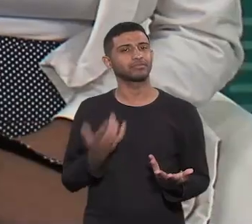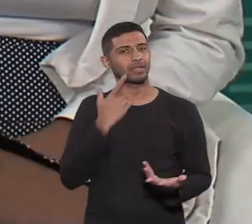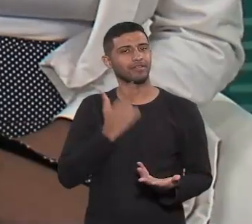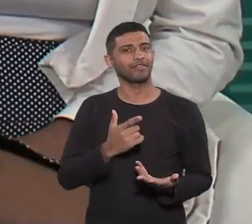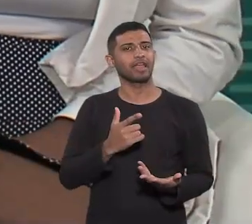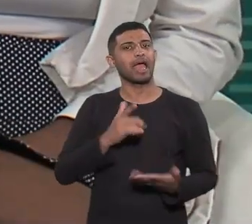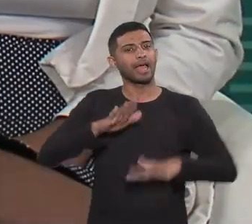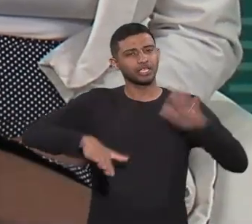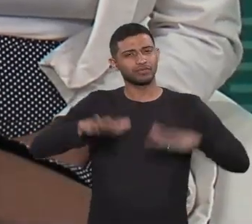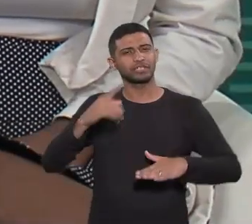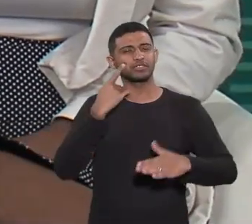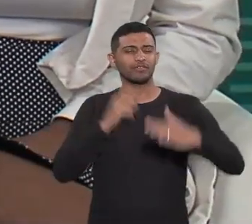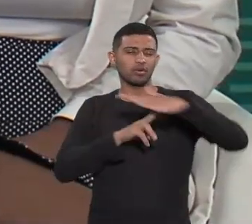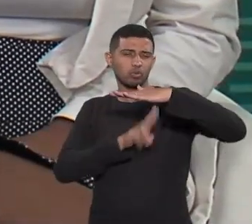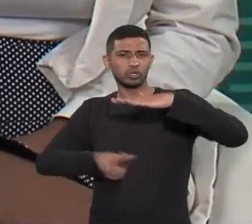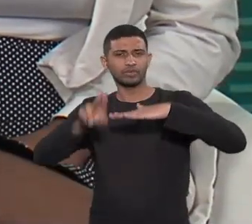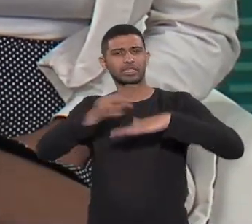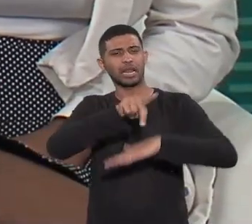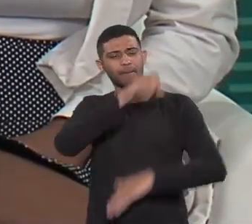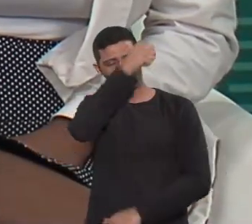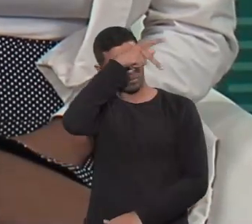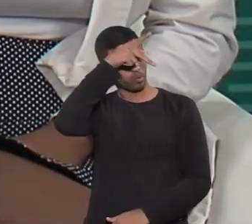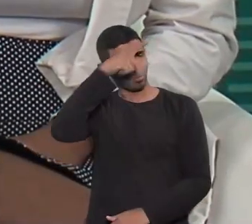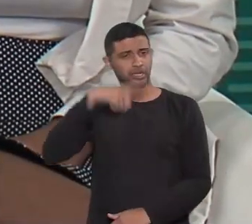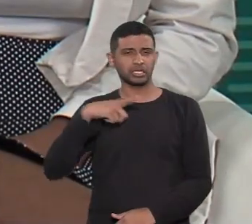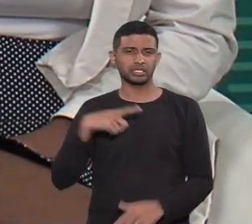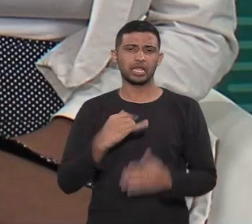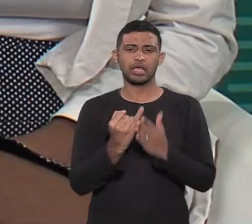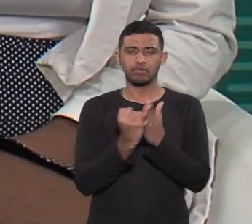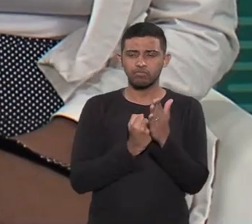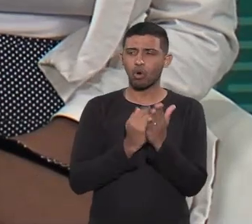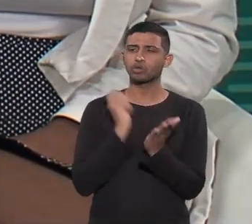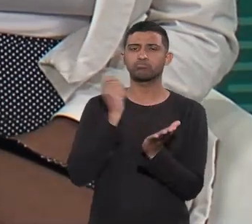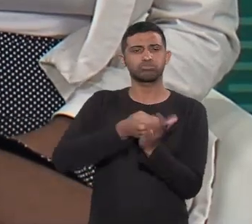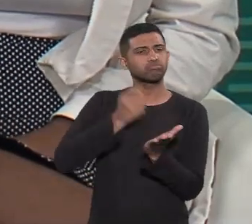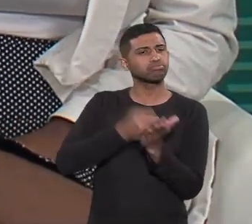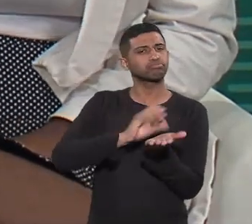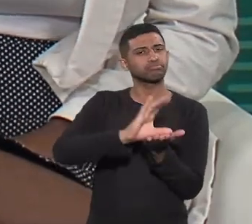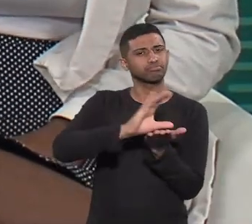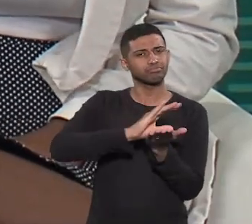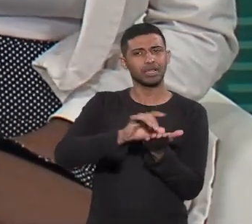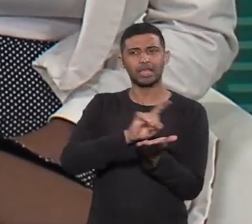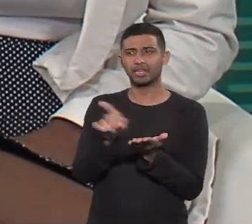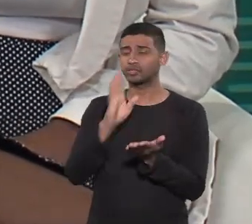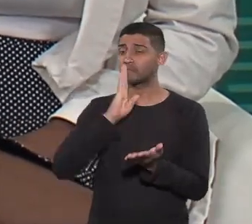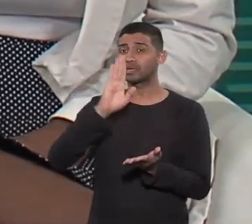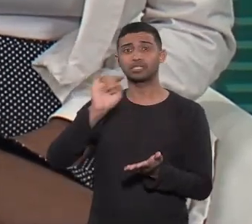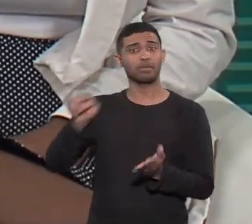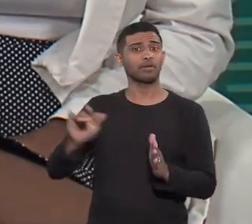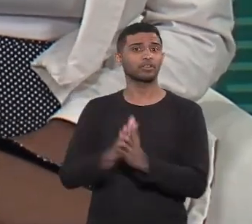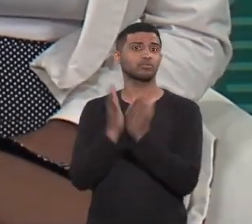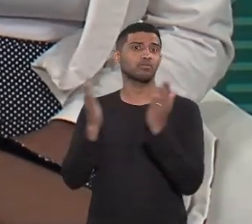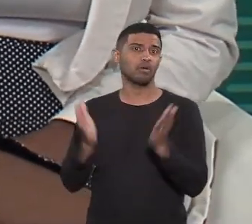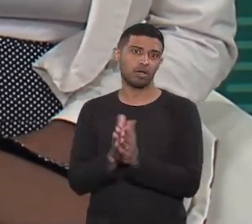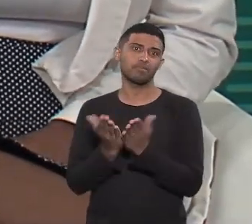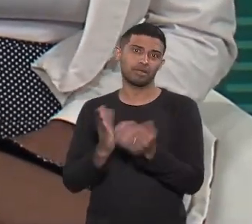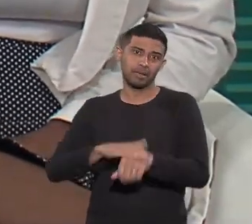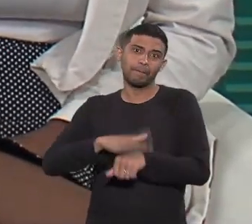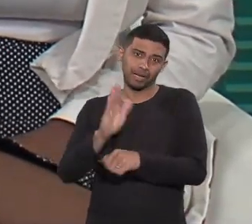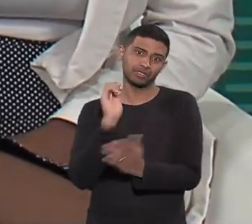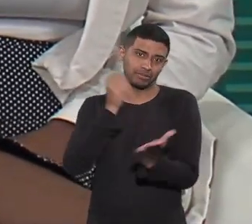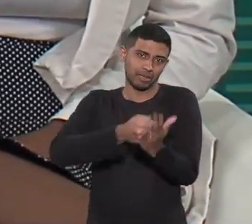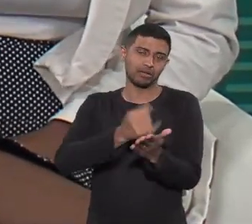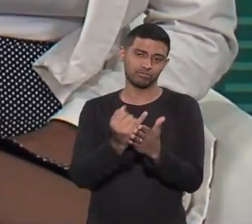que a gente vê mesmo as universidades públicas, que são mantidas pelos impostos, em especial dos mais pobres, que são os que mais pagam impostos